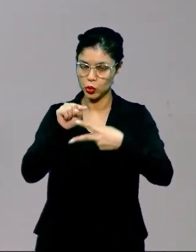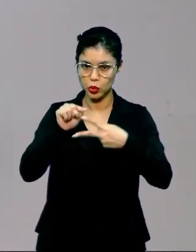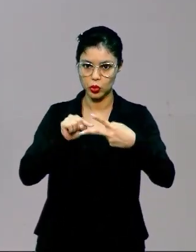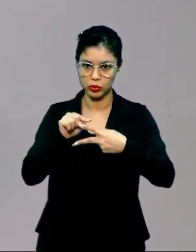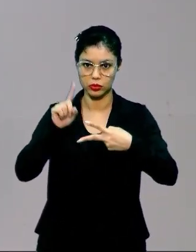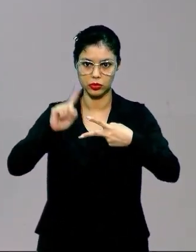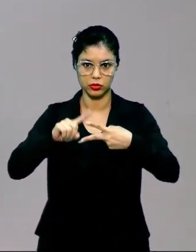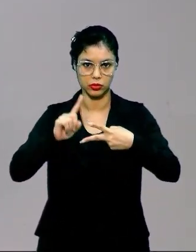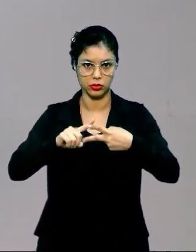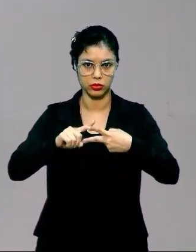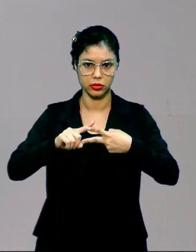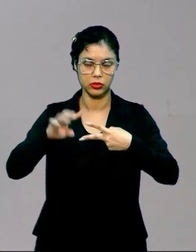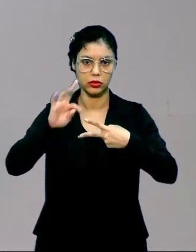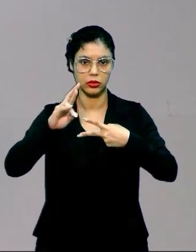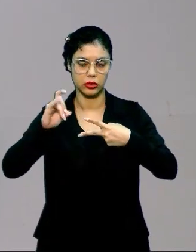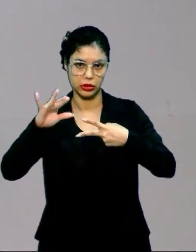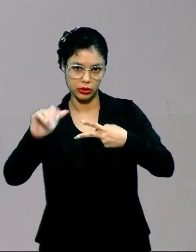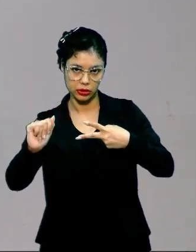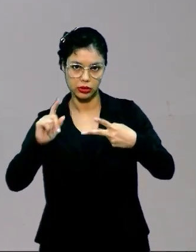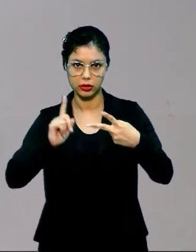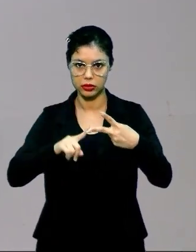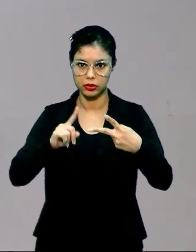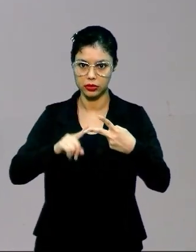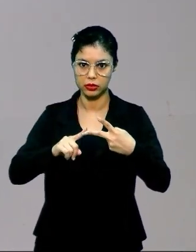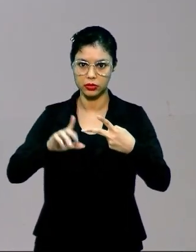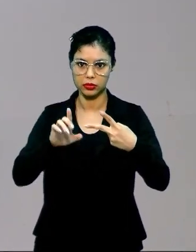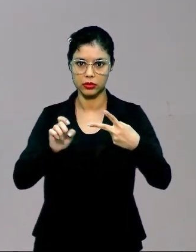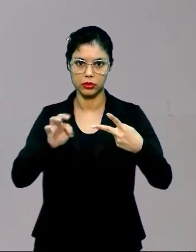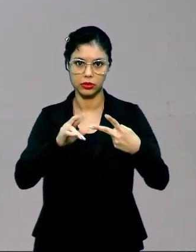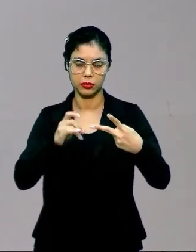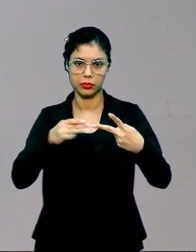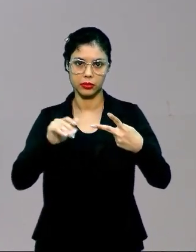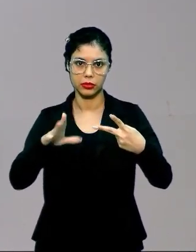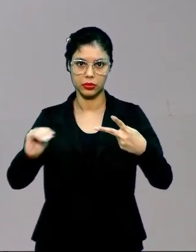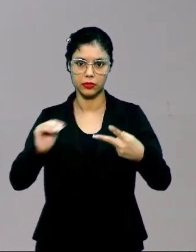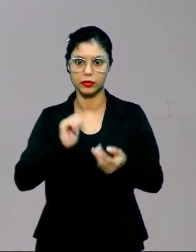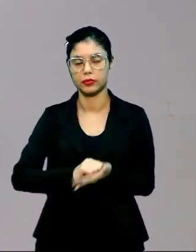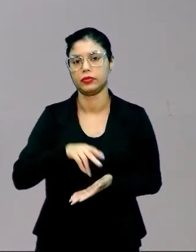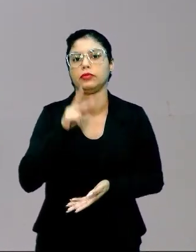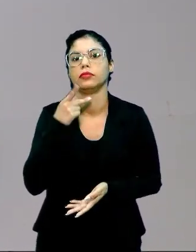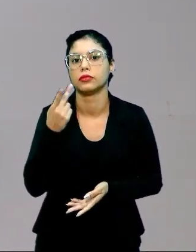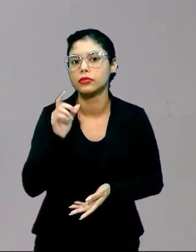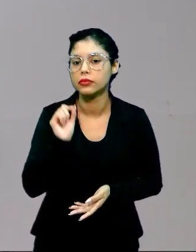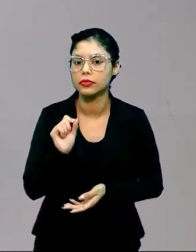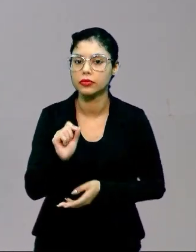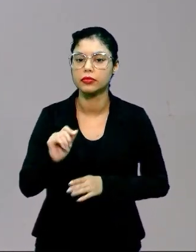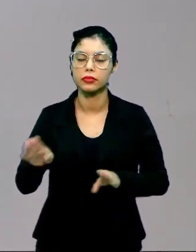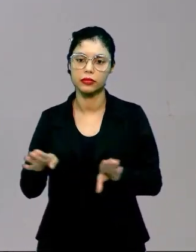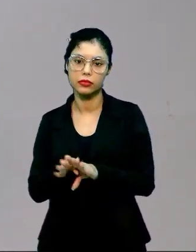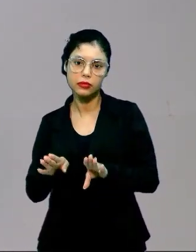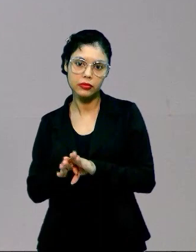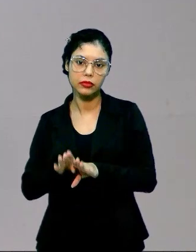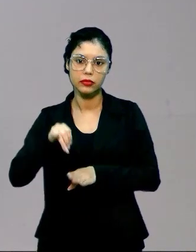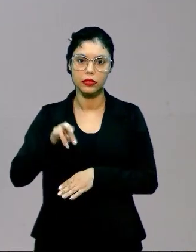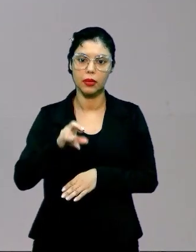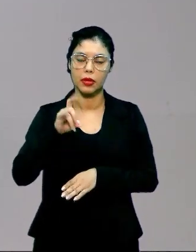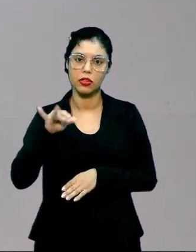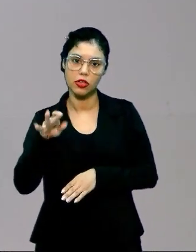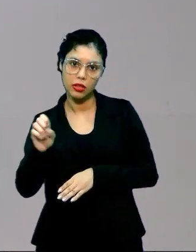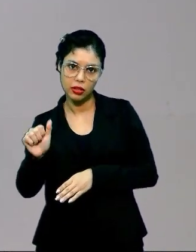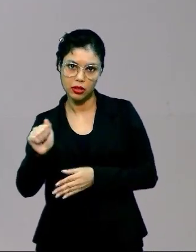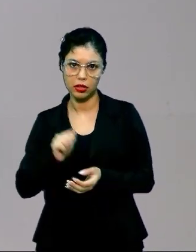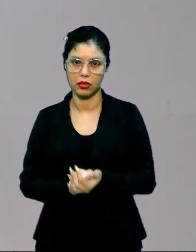etapas, medidas de tendência central e medida de dispersão. O conteúdo de hoje vai falar exclusivamente sobre medidas de